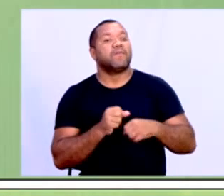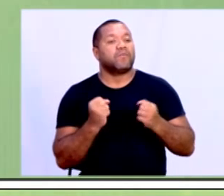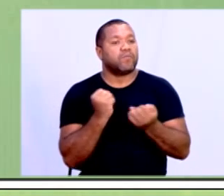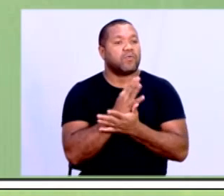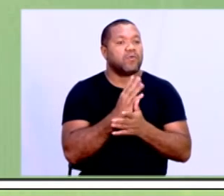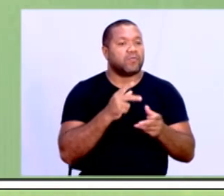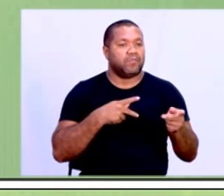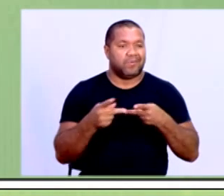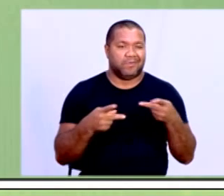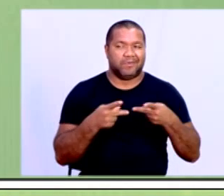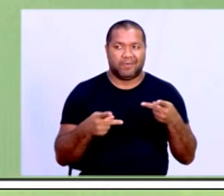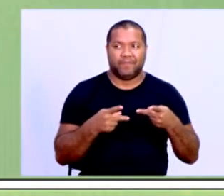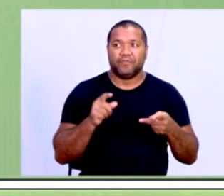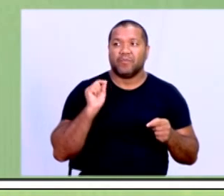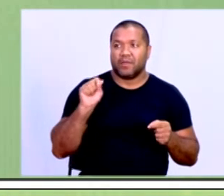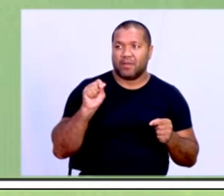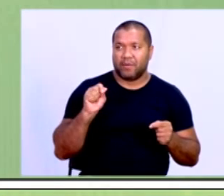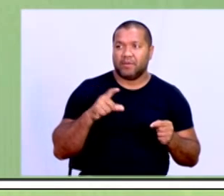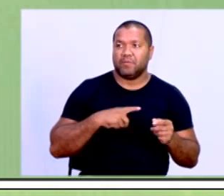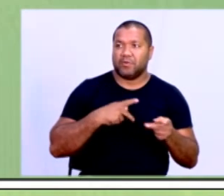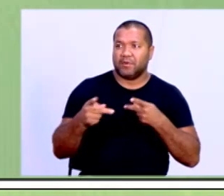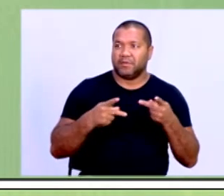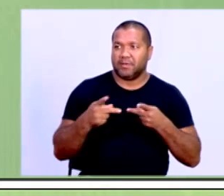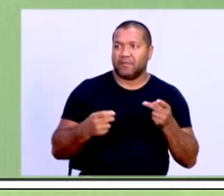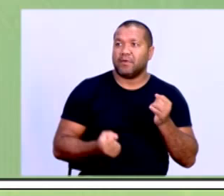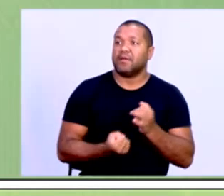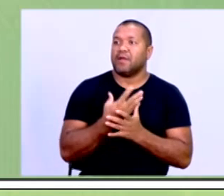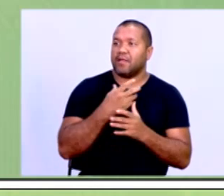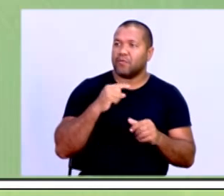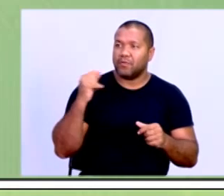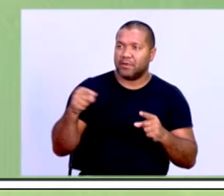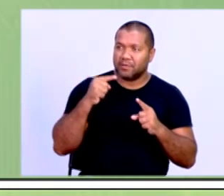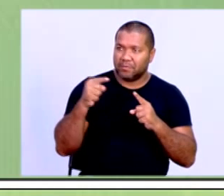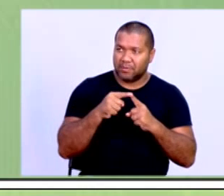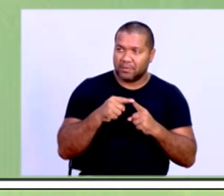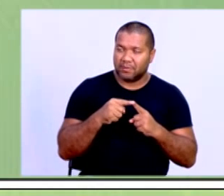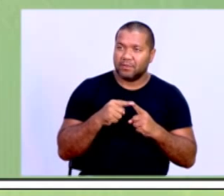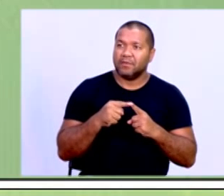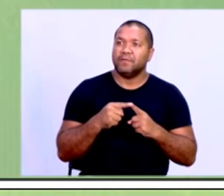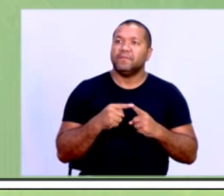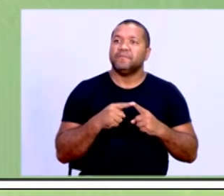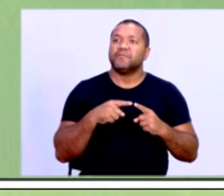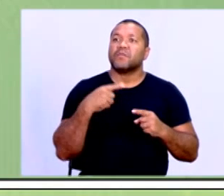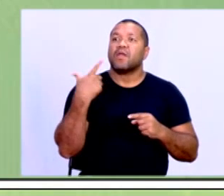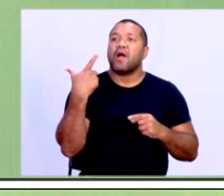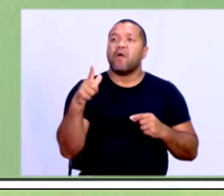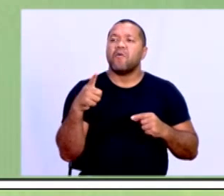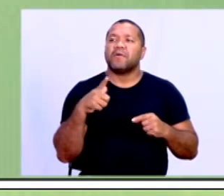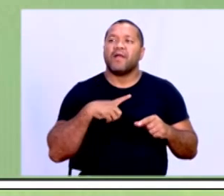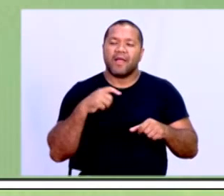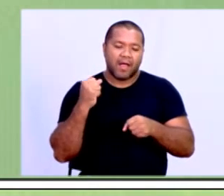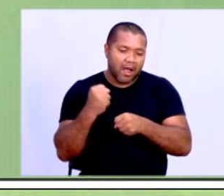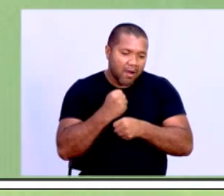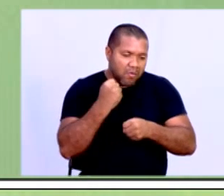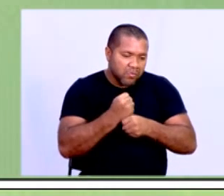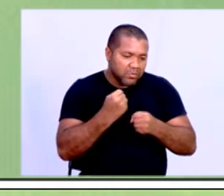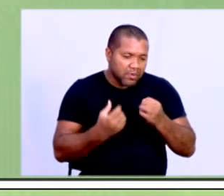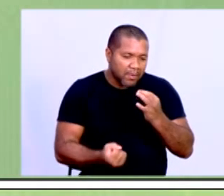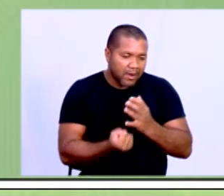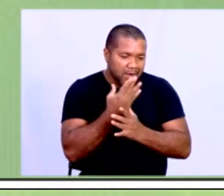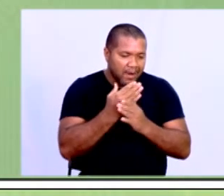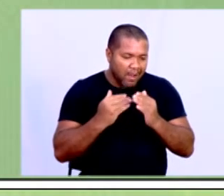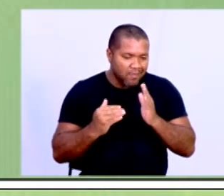mais ágil, mais rápido. E a outra etapa é a construção, que é o período de tempo de no máximo